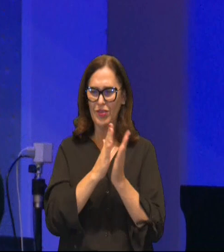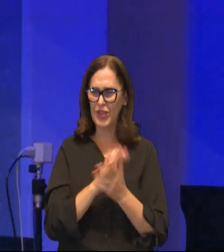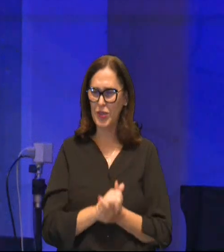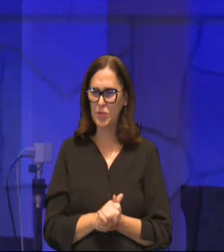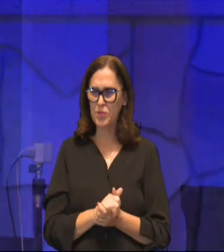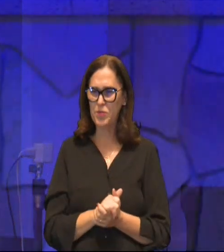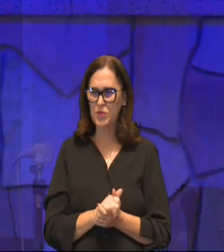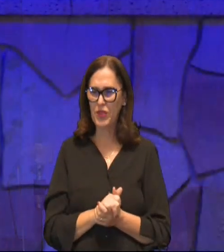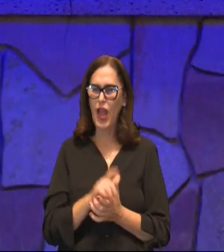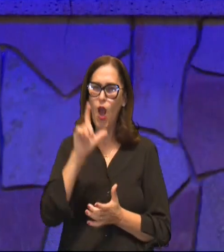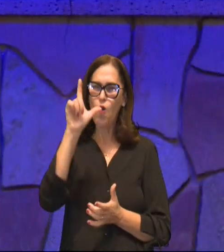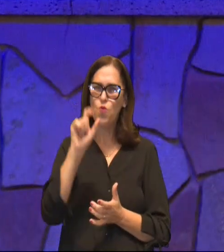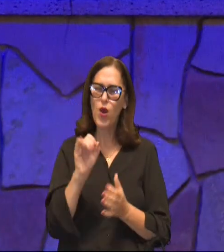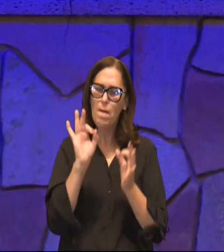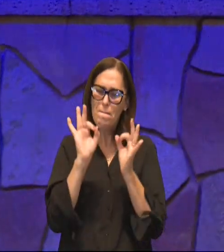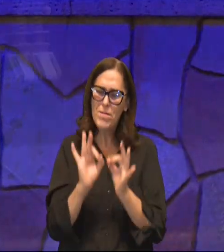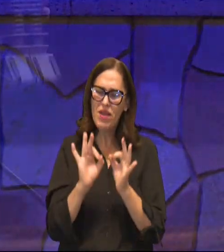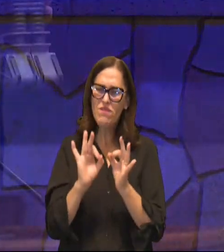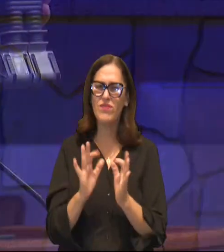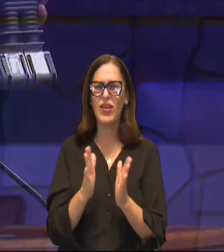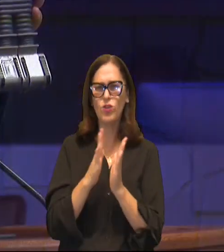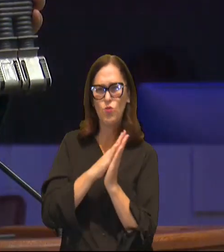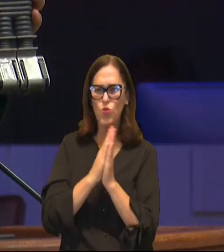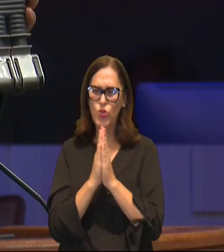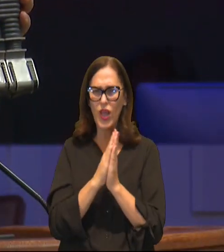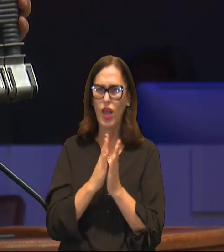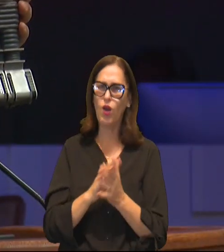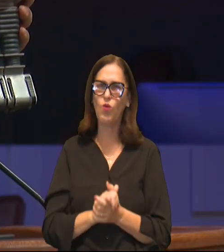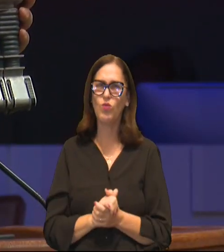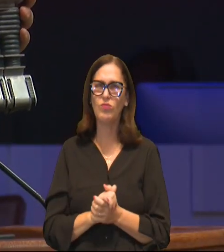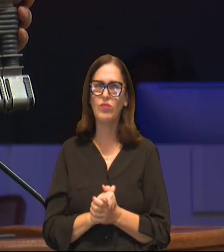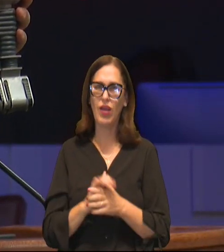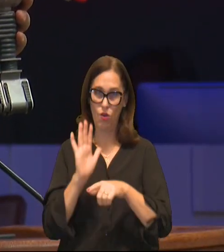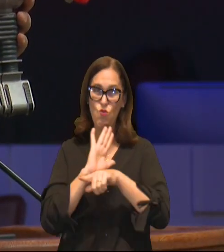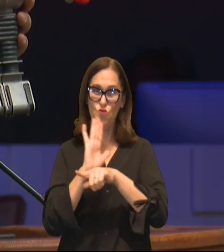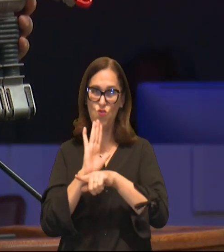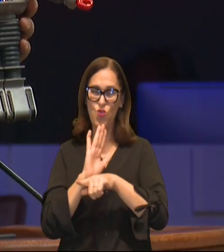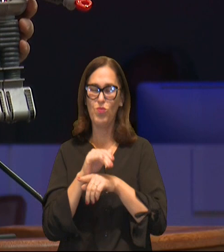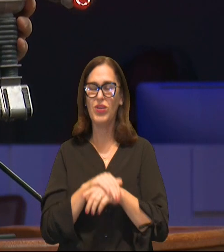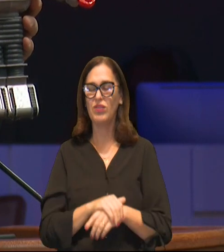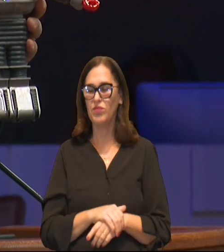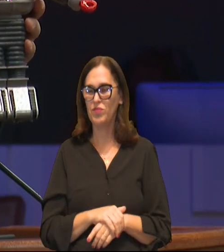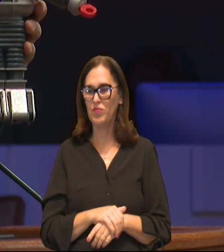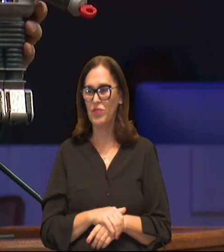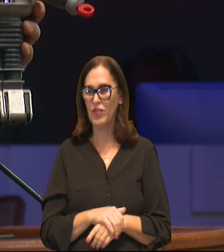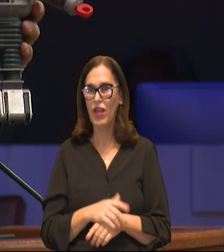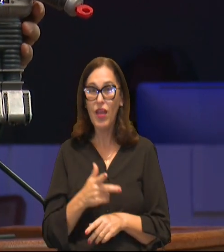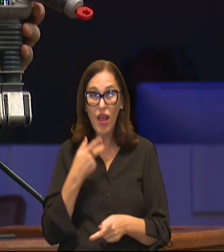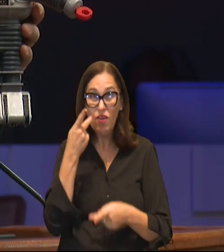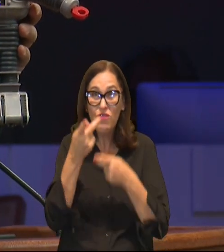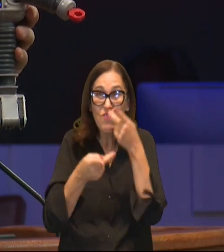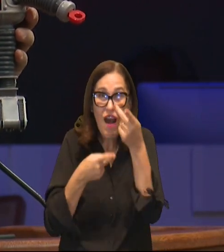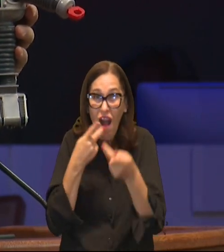Uma miniatura quase perfeita, estão vendo? Coisa linda. E ele fala.